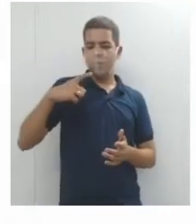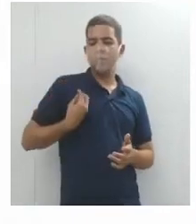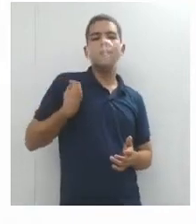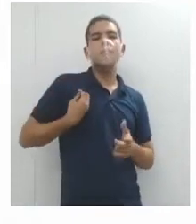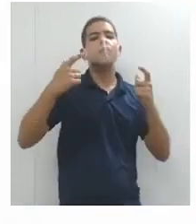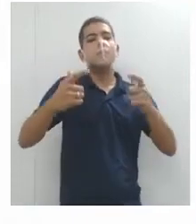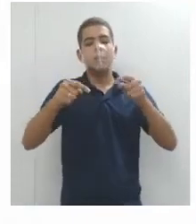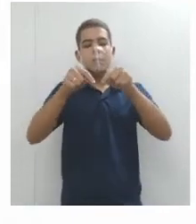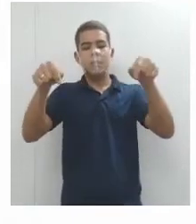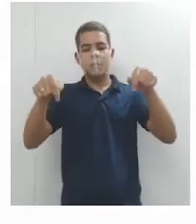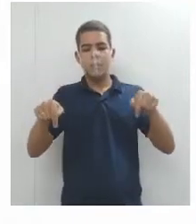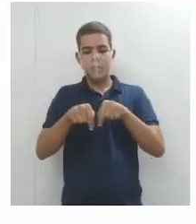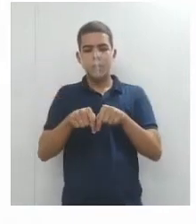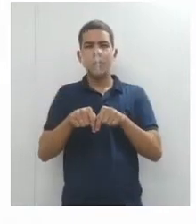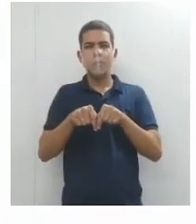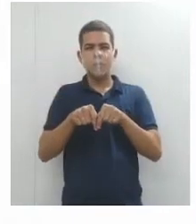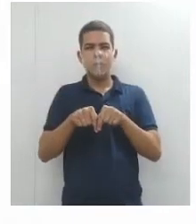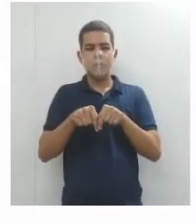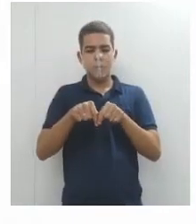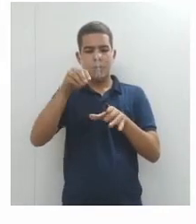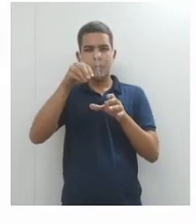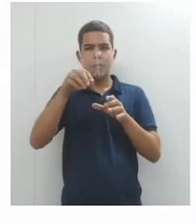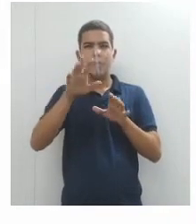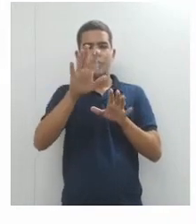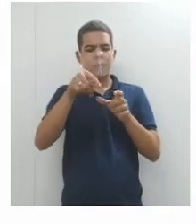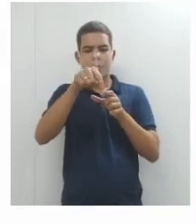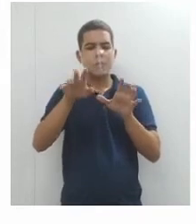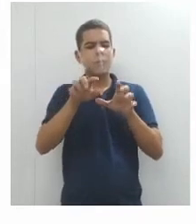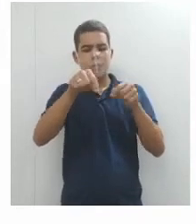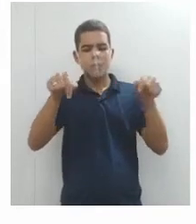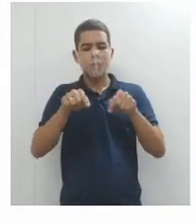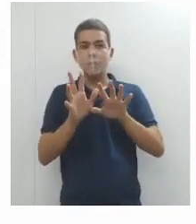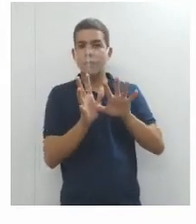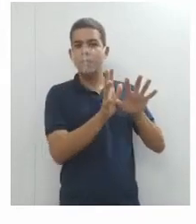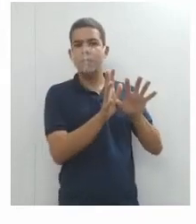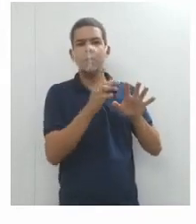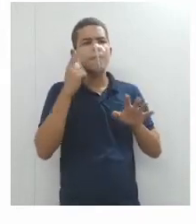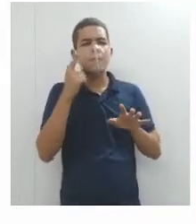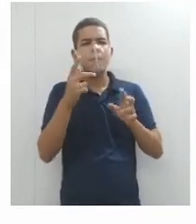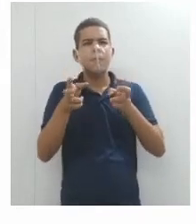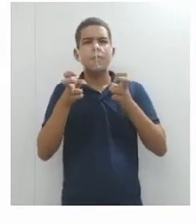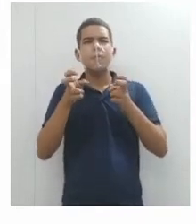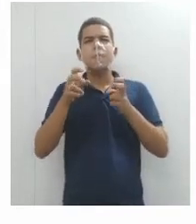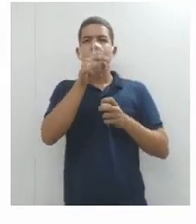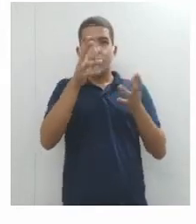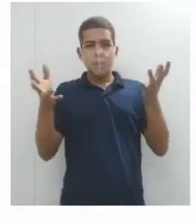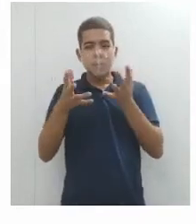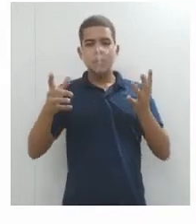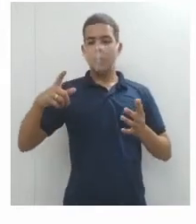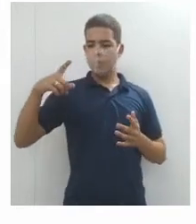já está são e salvo. Percebam que é possível você